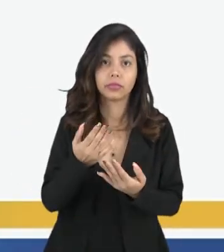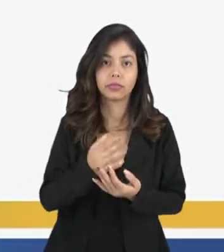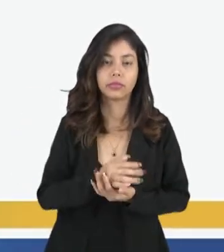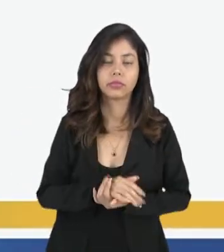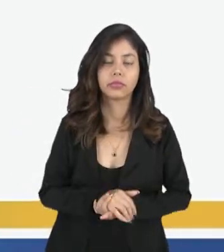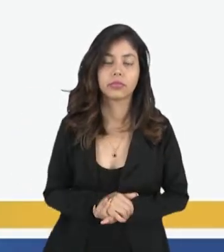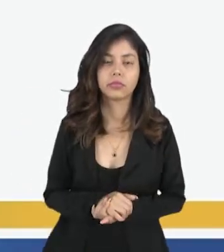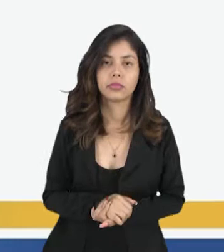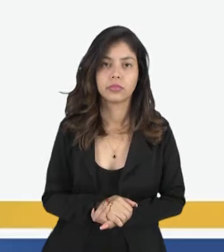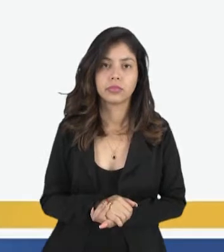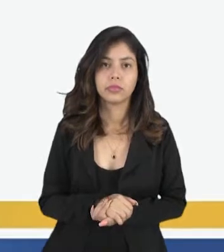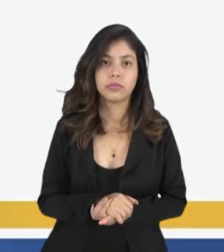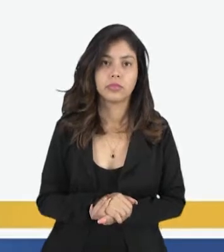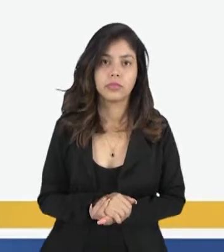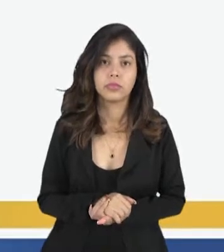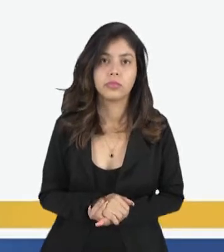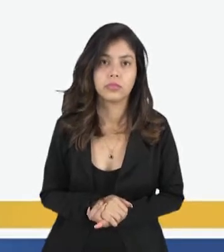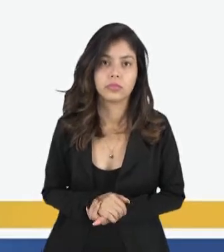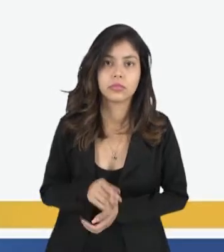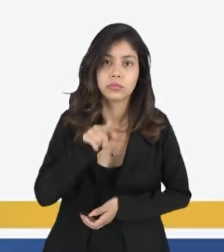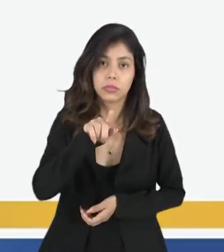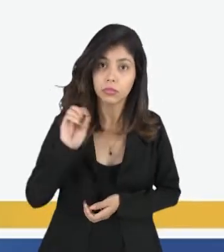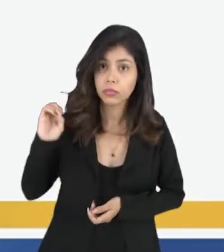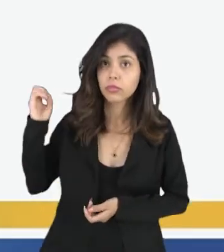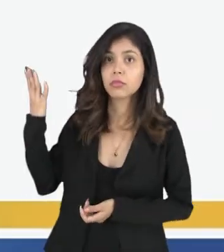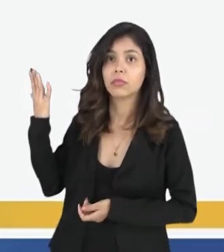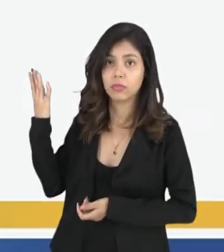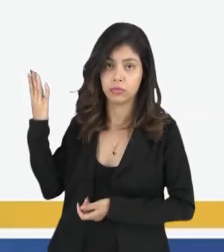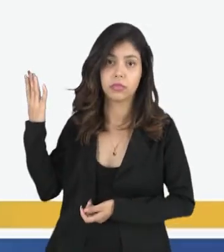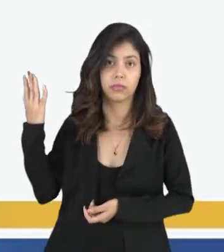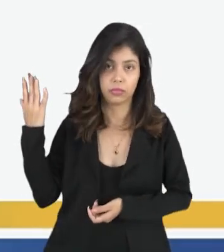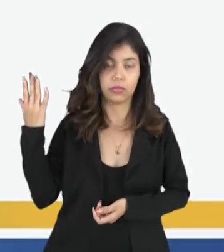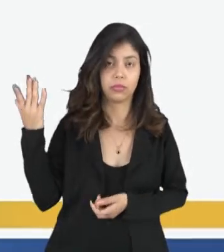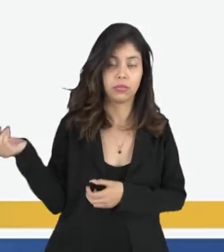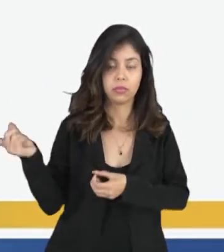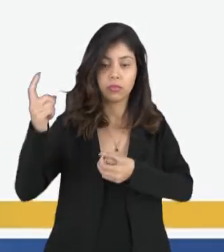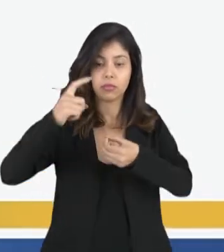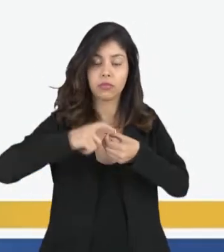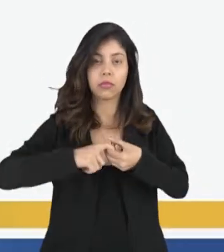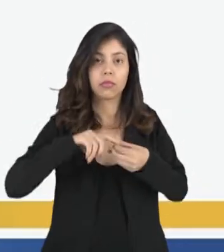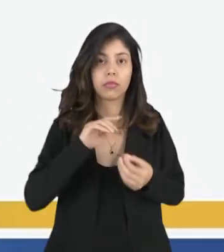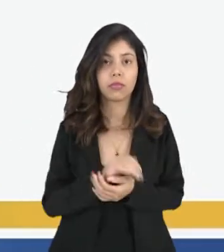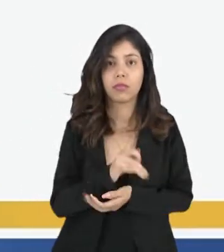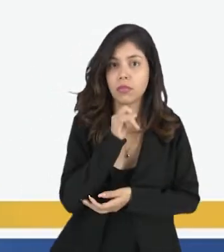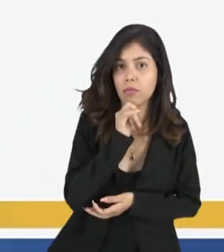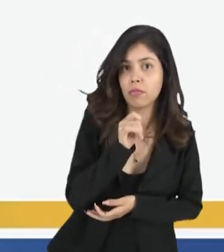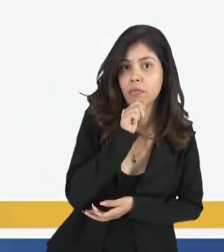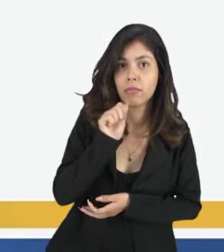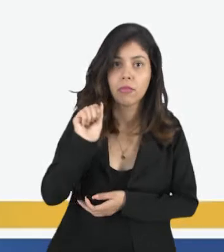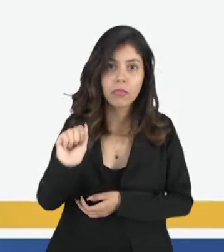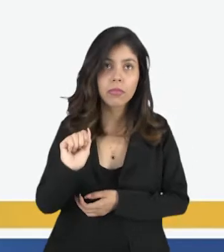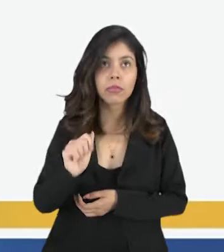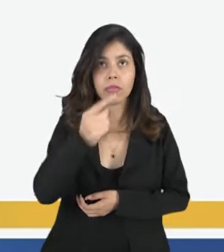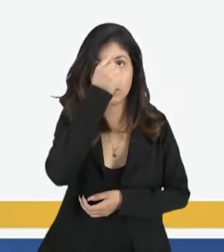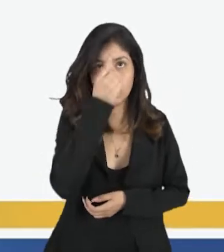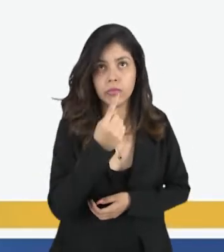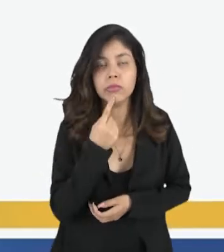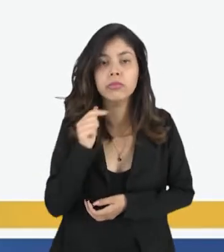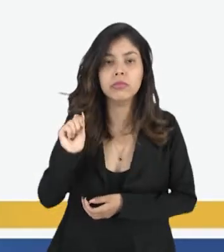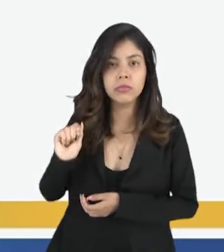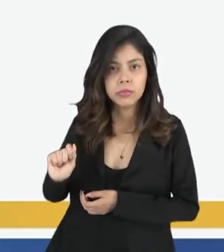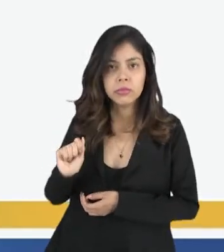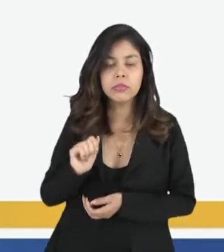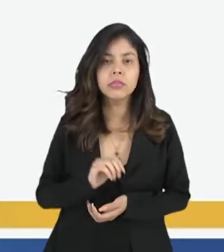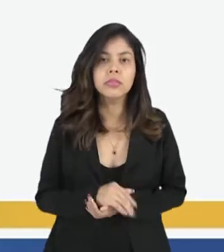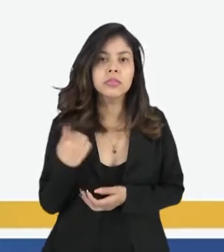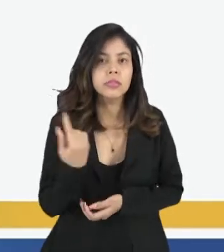de circunferência. Então, nesse caso, voltando para o exemplo A, da figura A, nós